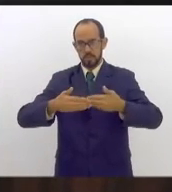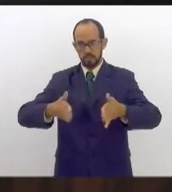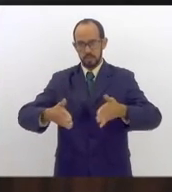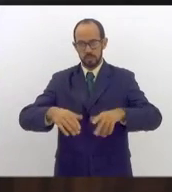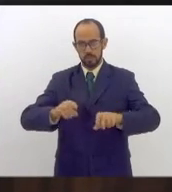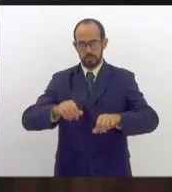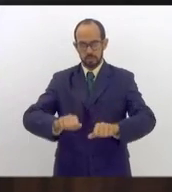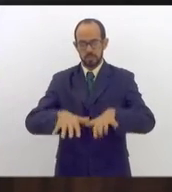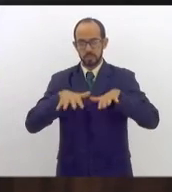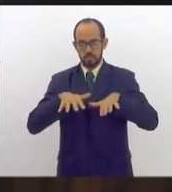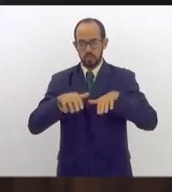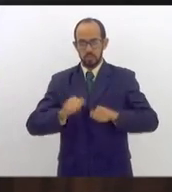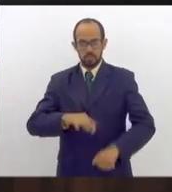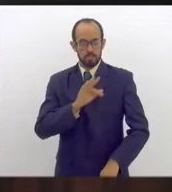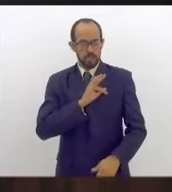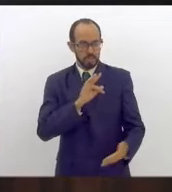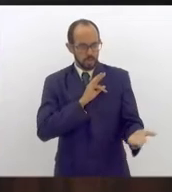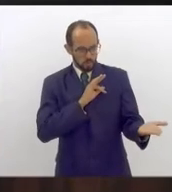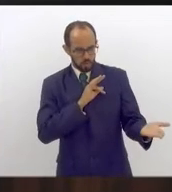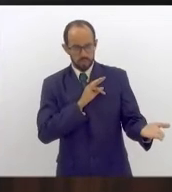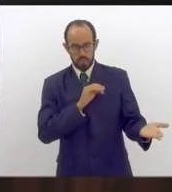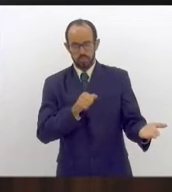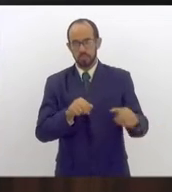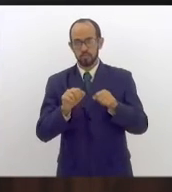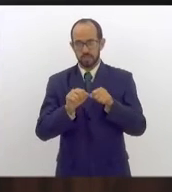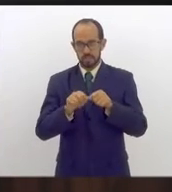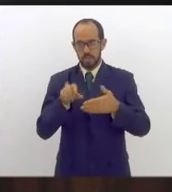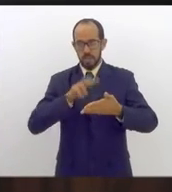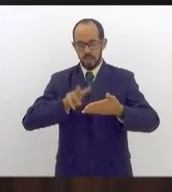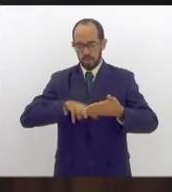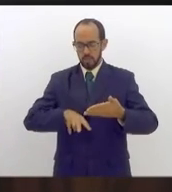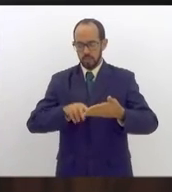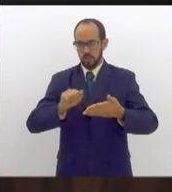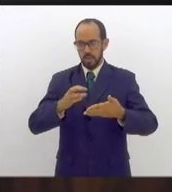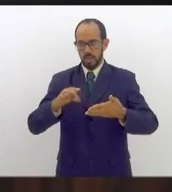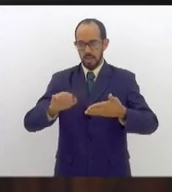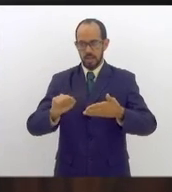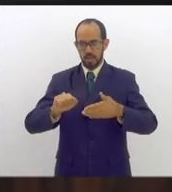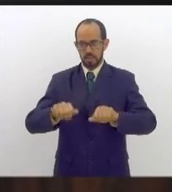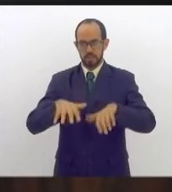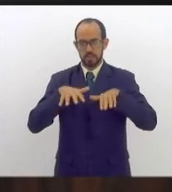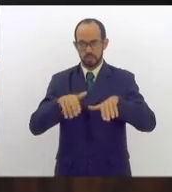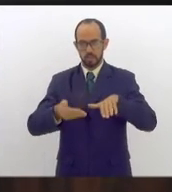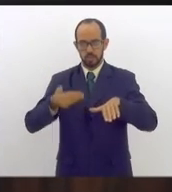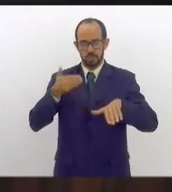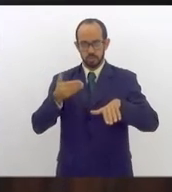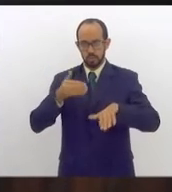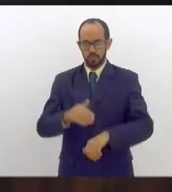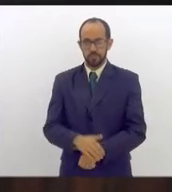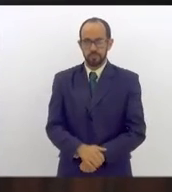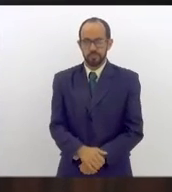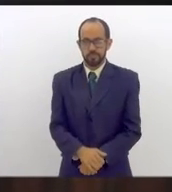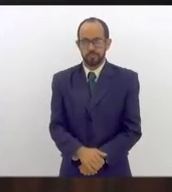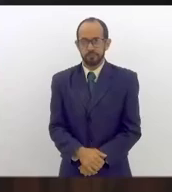nobre deputada Marta Rocha para fazer a leitura da ata da sessão anterior.